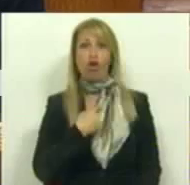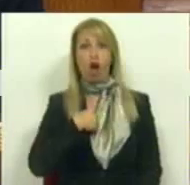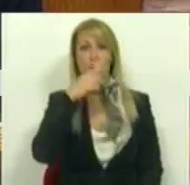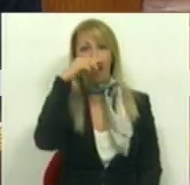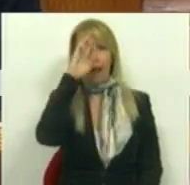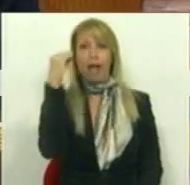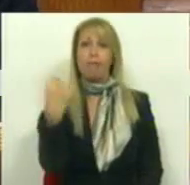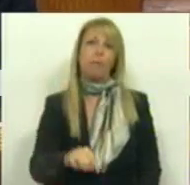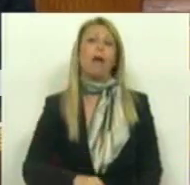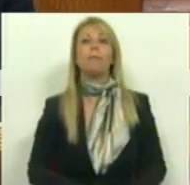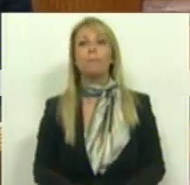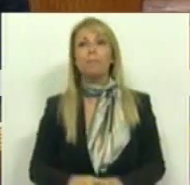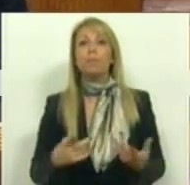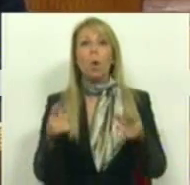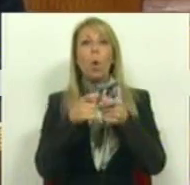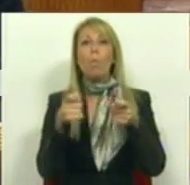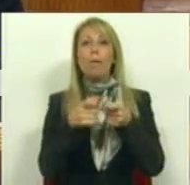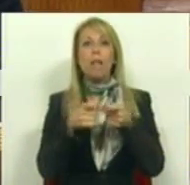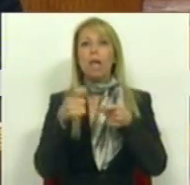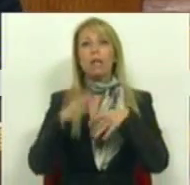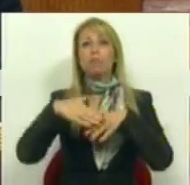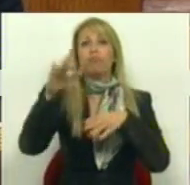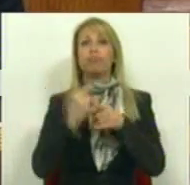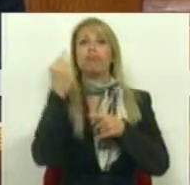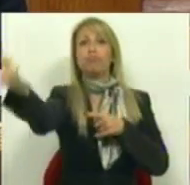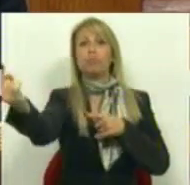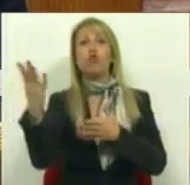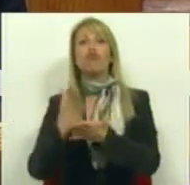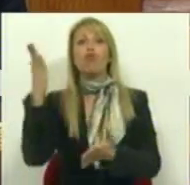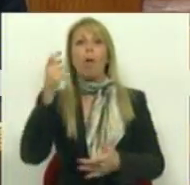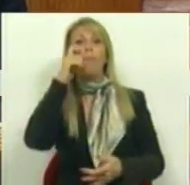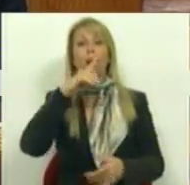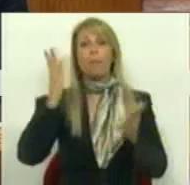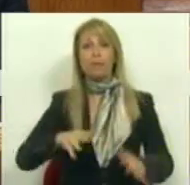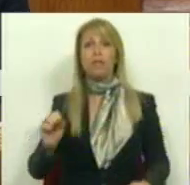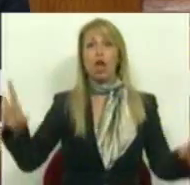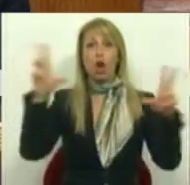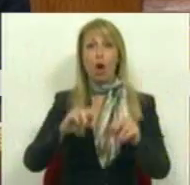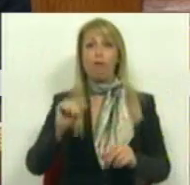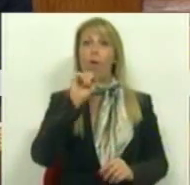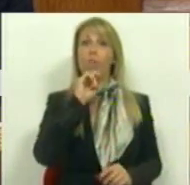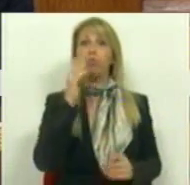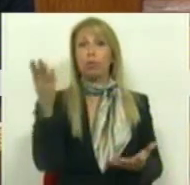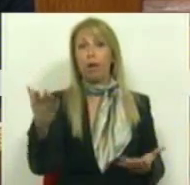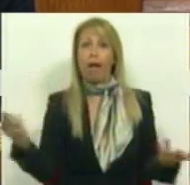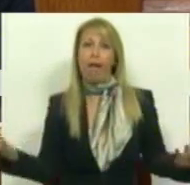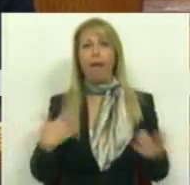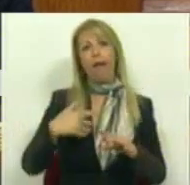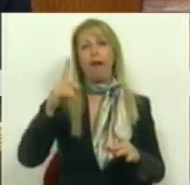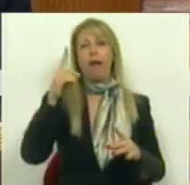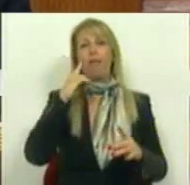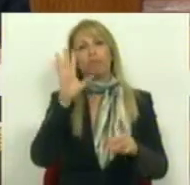bilhete só de ida para todos quantos precisem de uma nova oportunidade é, afinal, a doutrina oficial do